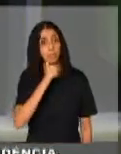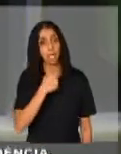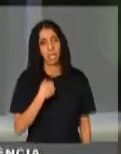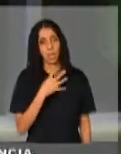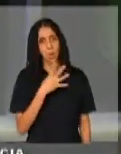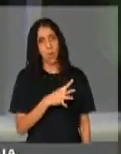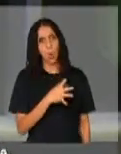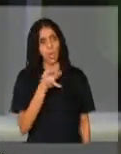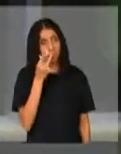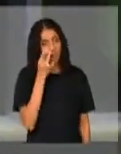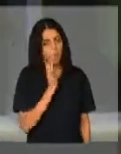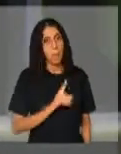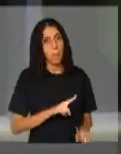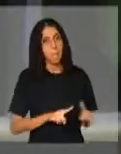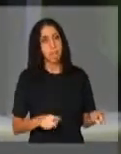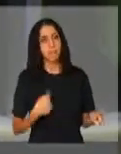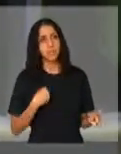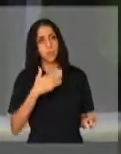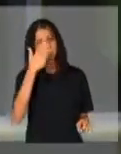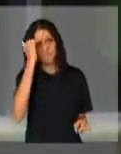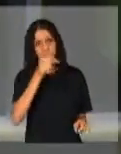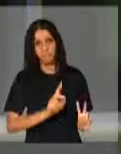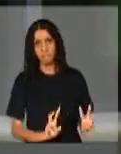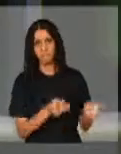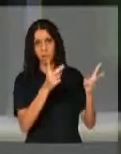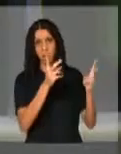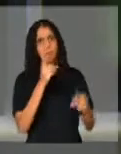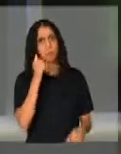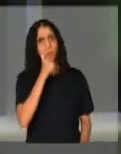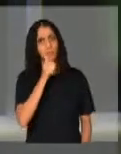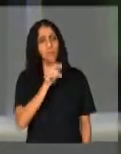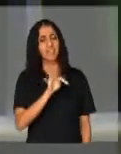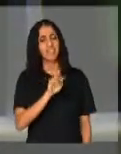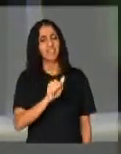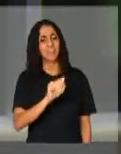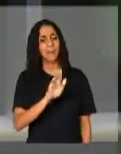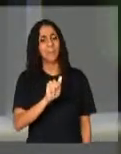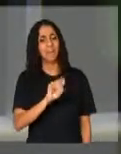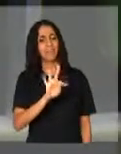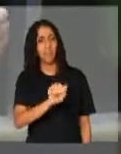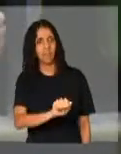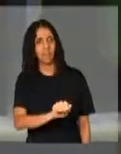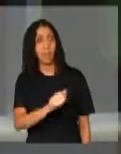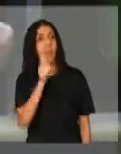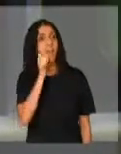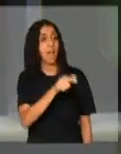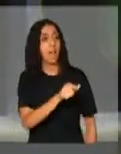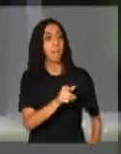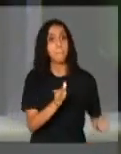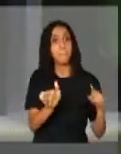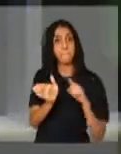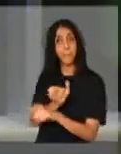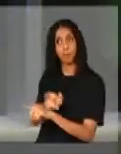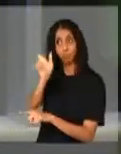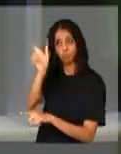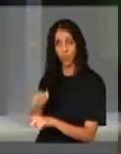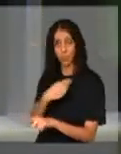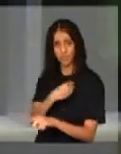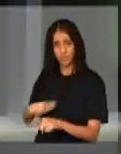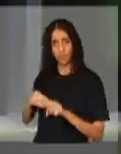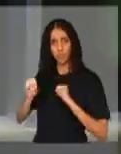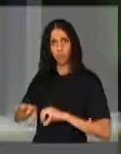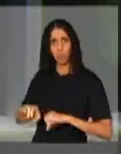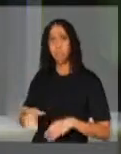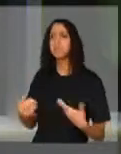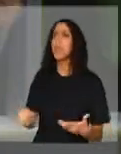conheço pessoalmente, mas já sei do seu valor, a deputada Tabata Amaral, que perguntou ao ministro da Educação qual